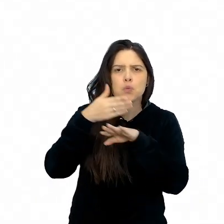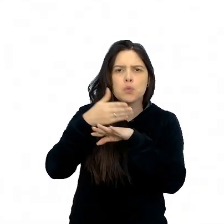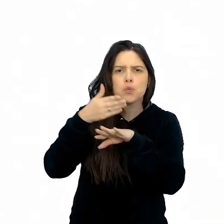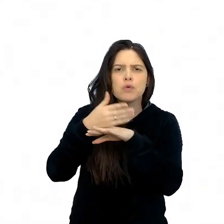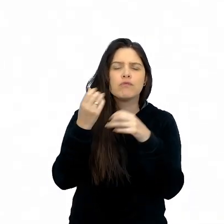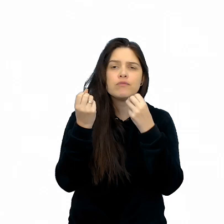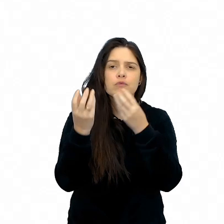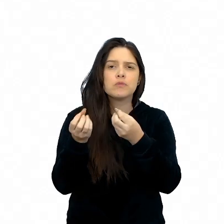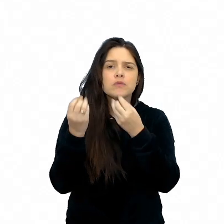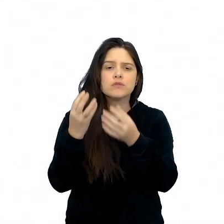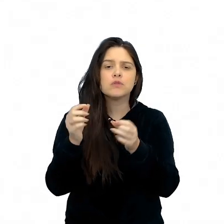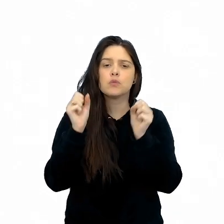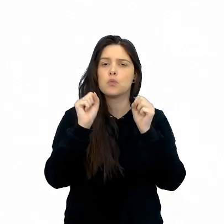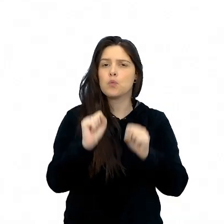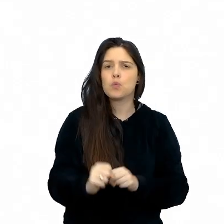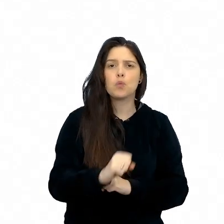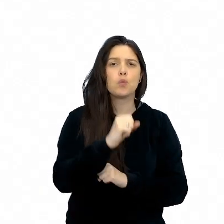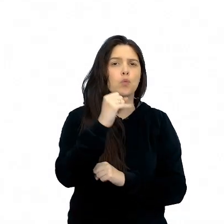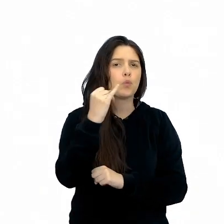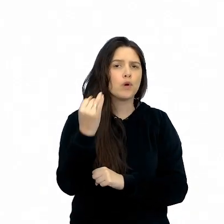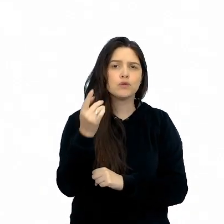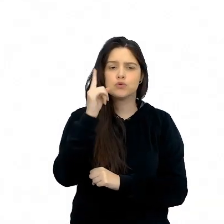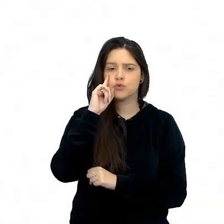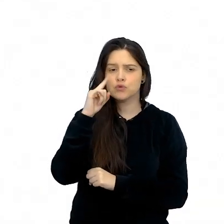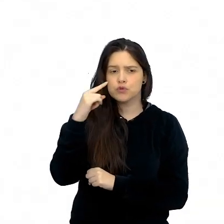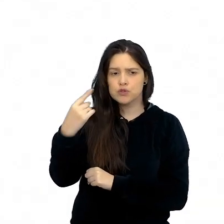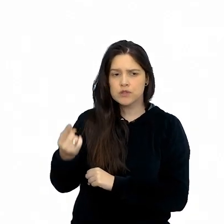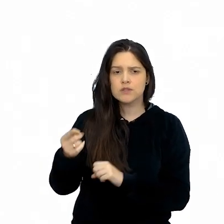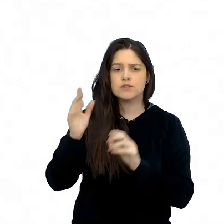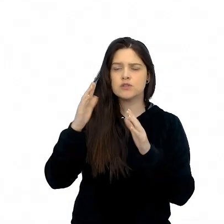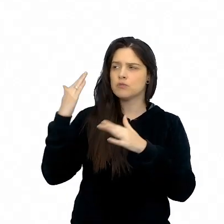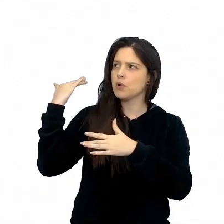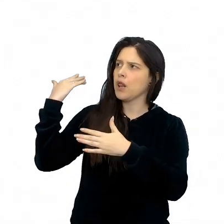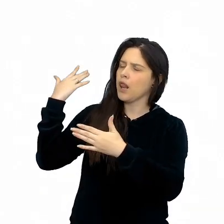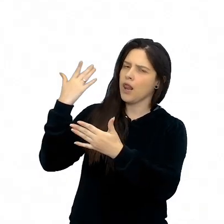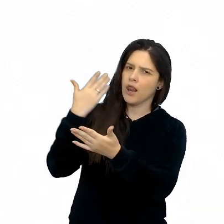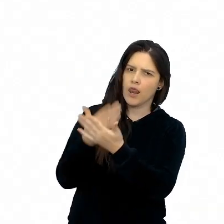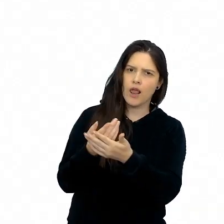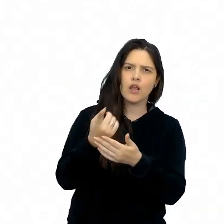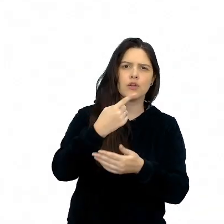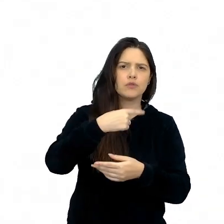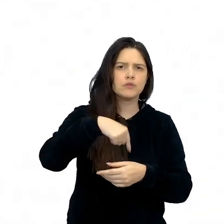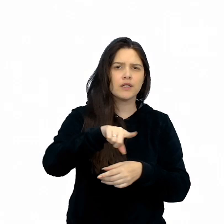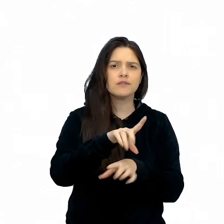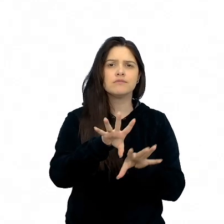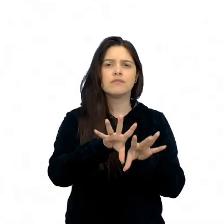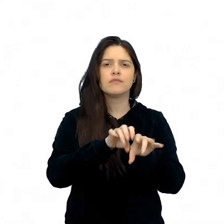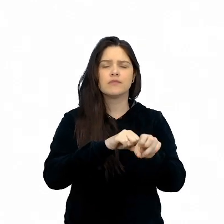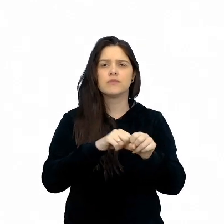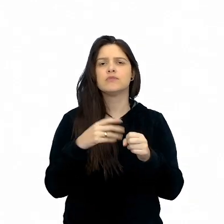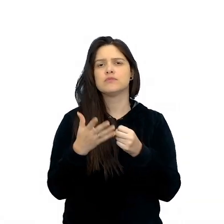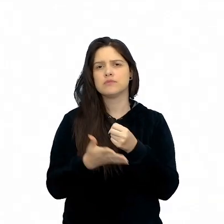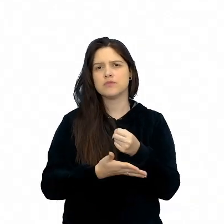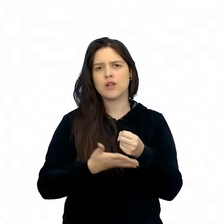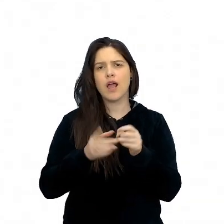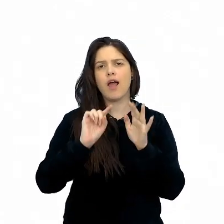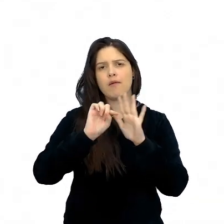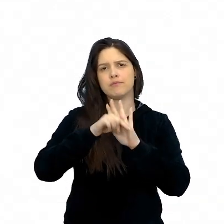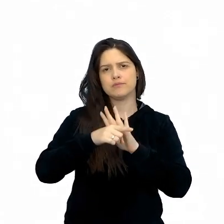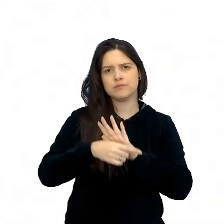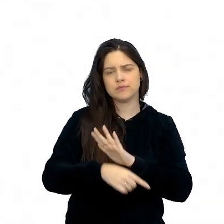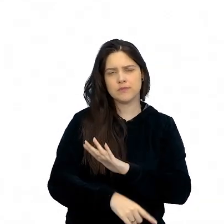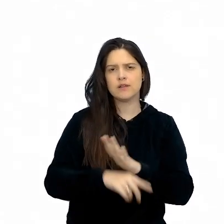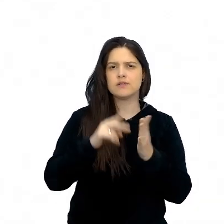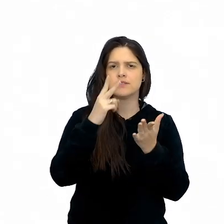formações tanto de hoje quanto de outros dias aí, anteriores que nós tivemos, para a gente poder se localizar. Então, basta você procurar, lembrar,